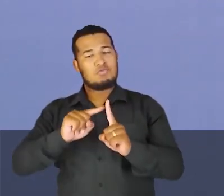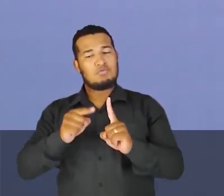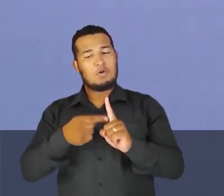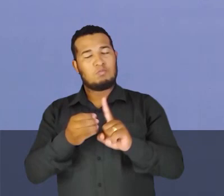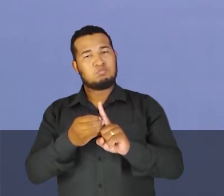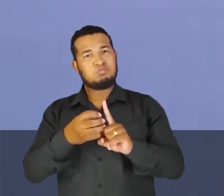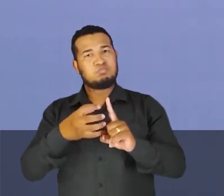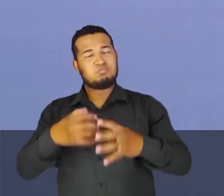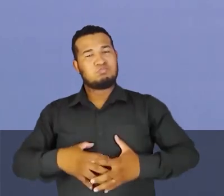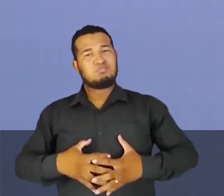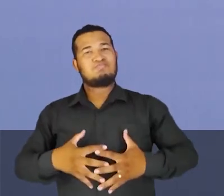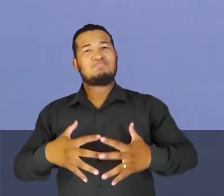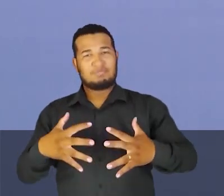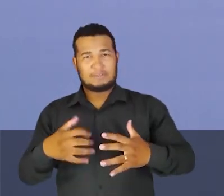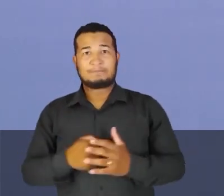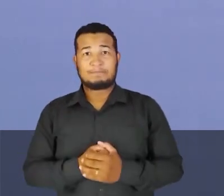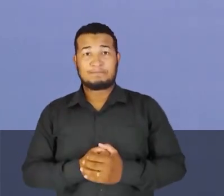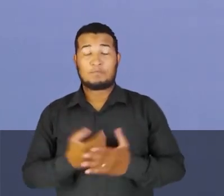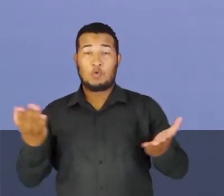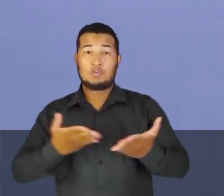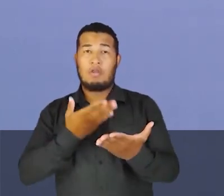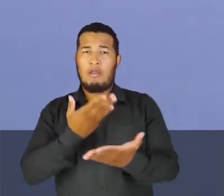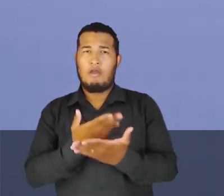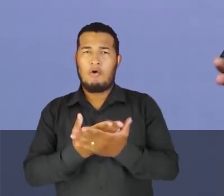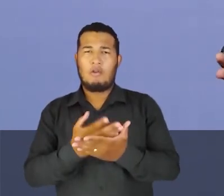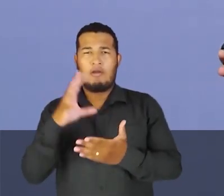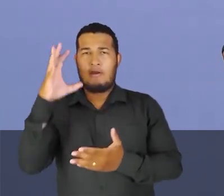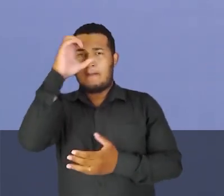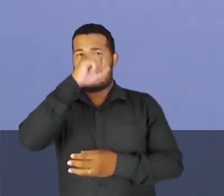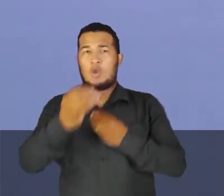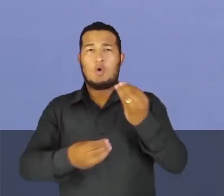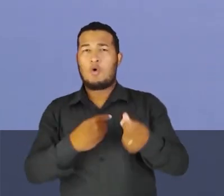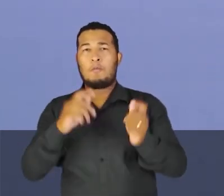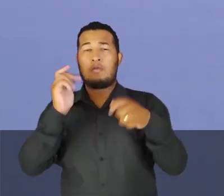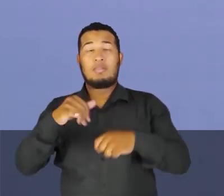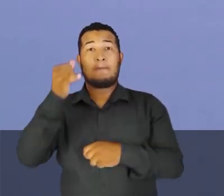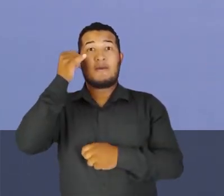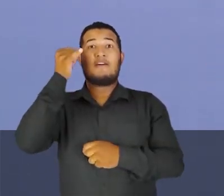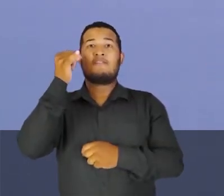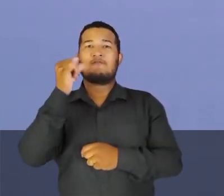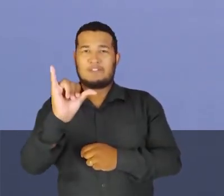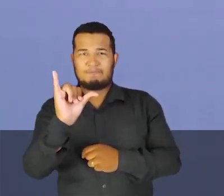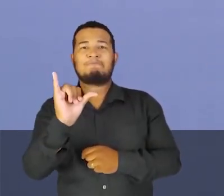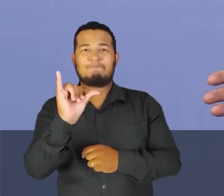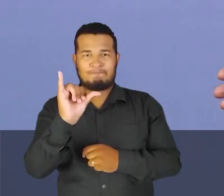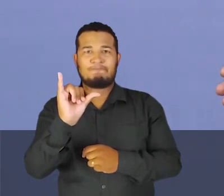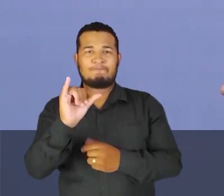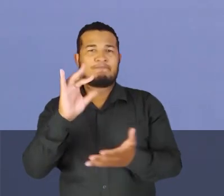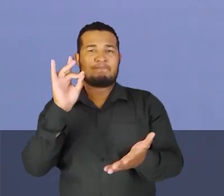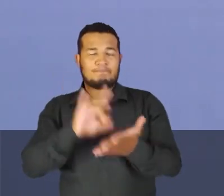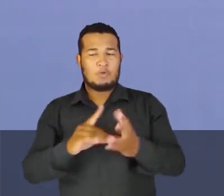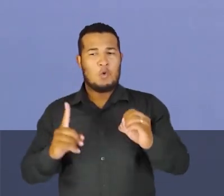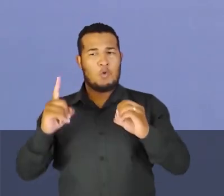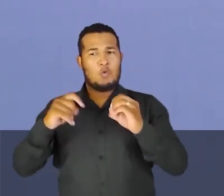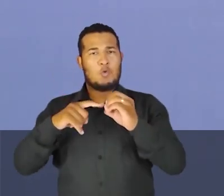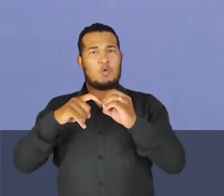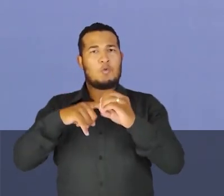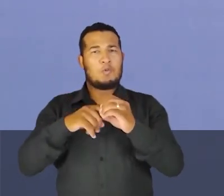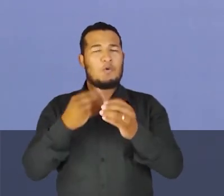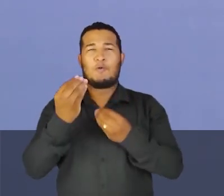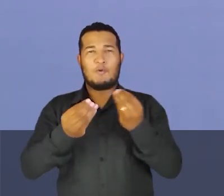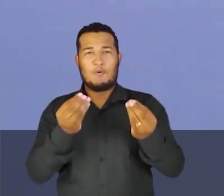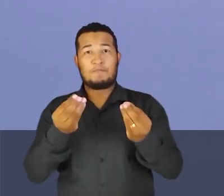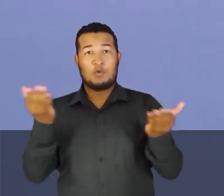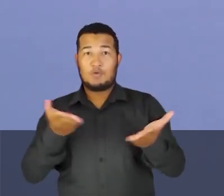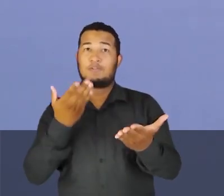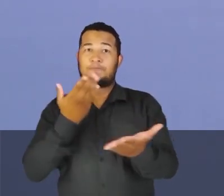Ok? E na aula de hoje nós vamos aprender como evitar uma concepção, como evitar uma fecundação. A aula de hoje, como eu disse,